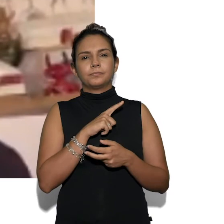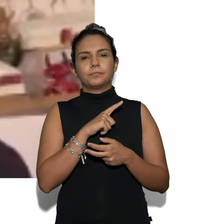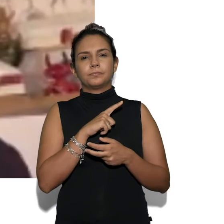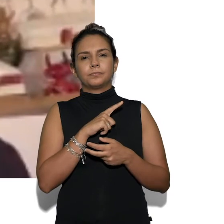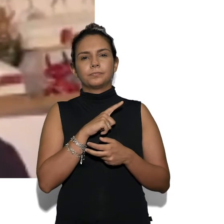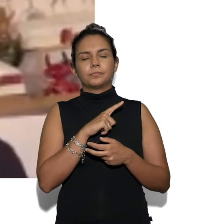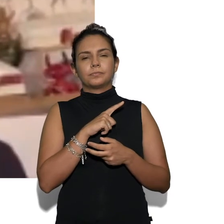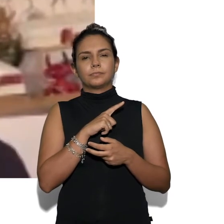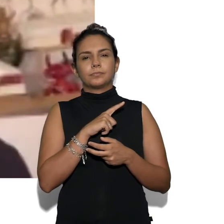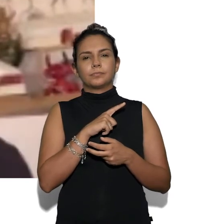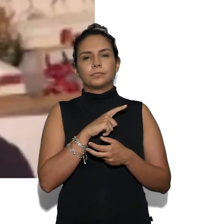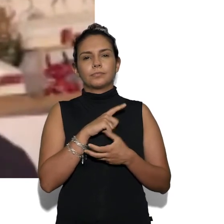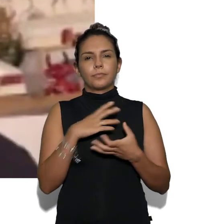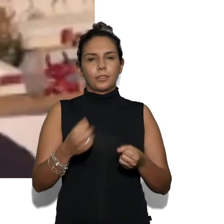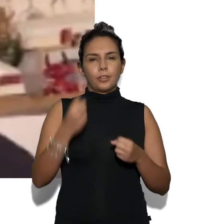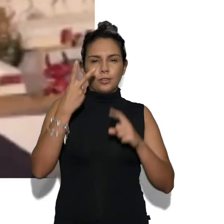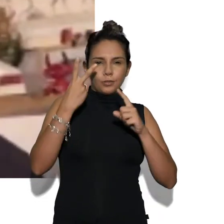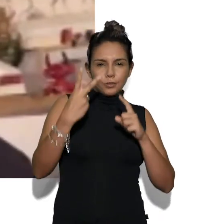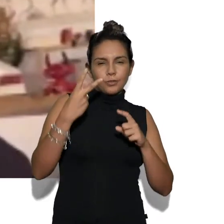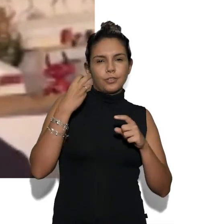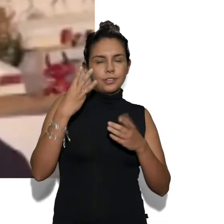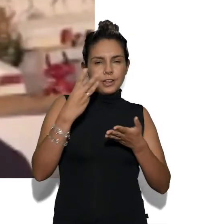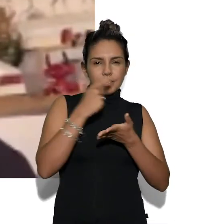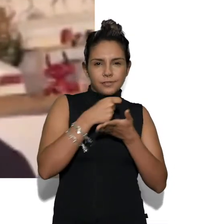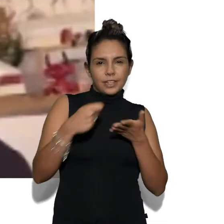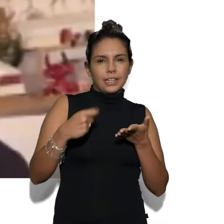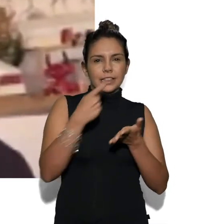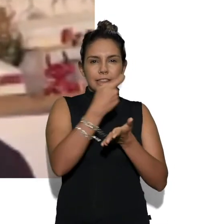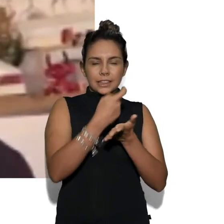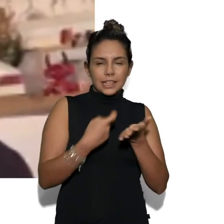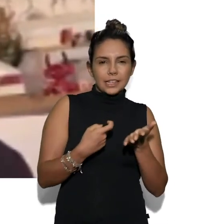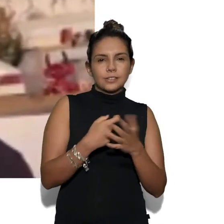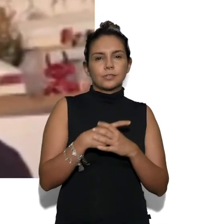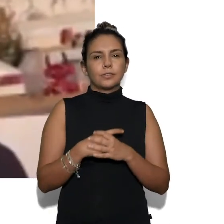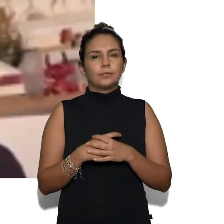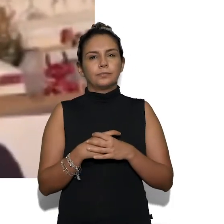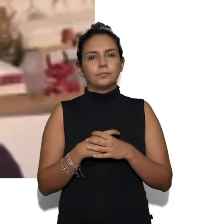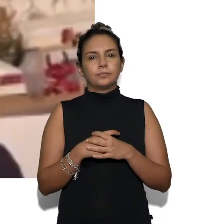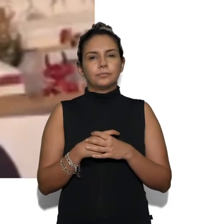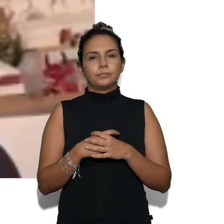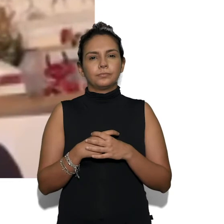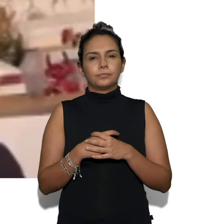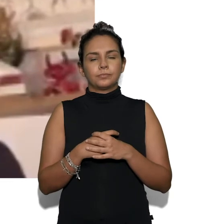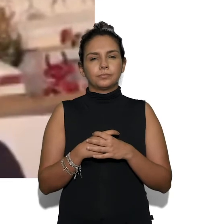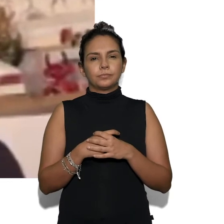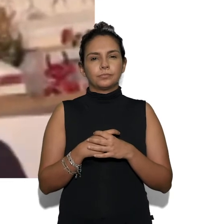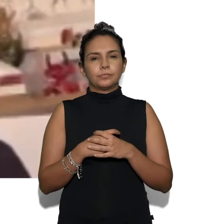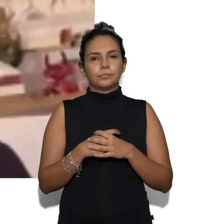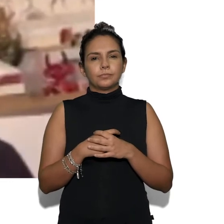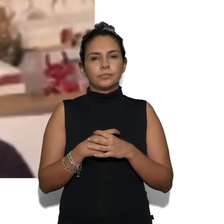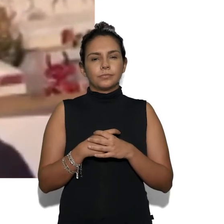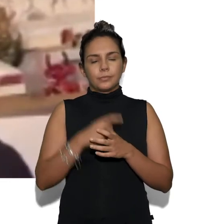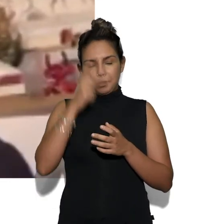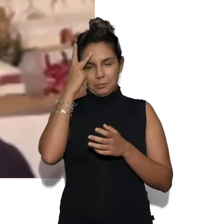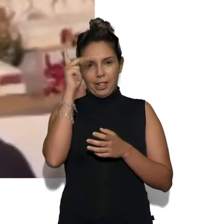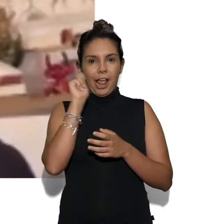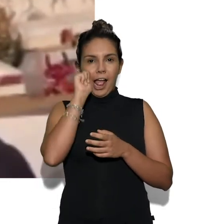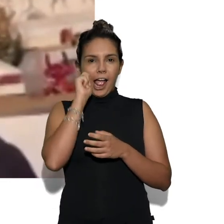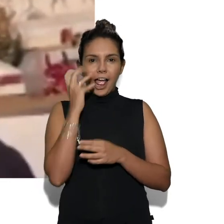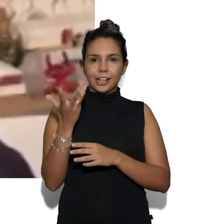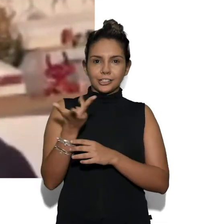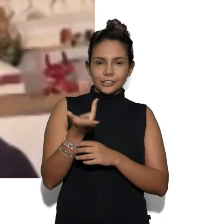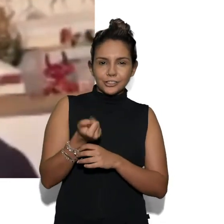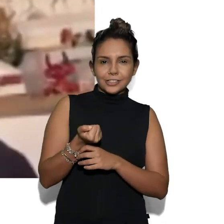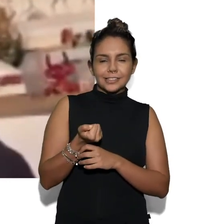tenho inclusive aceitei 2 ou 3 pedidos para escrever textos para artistas e